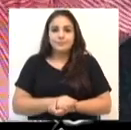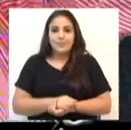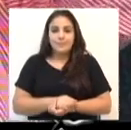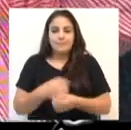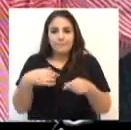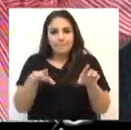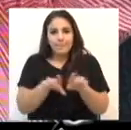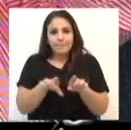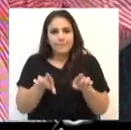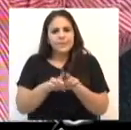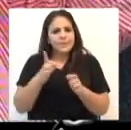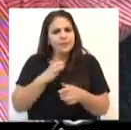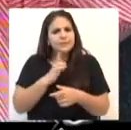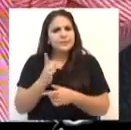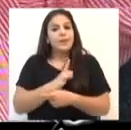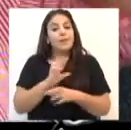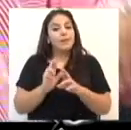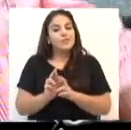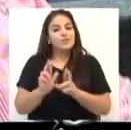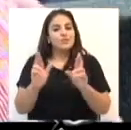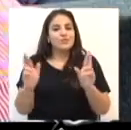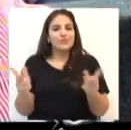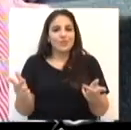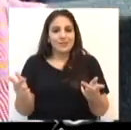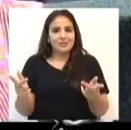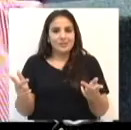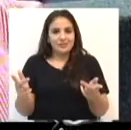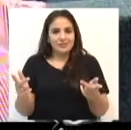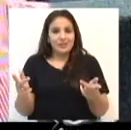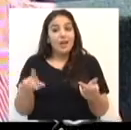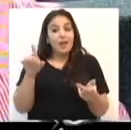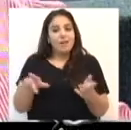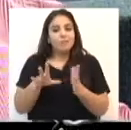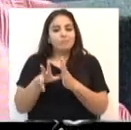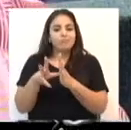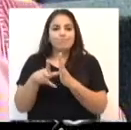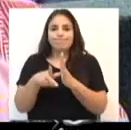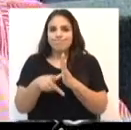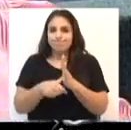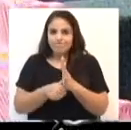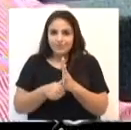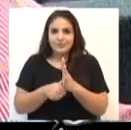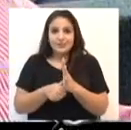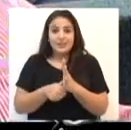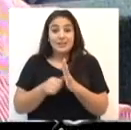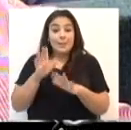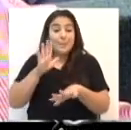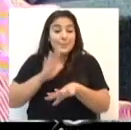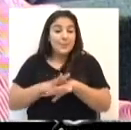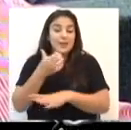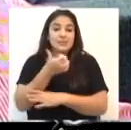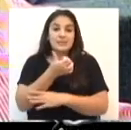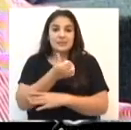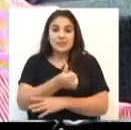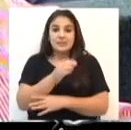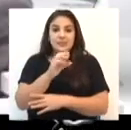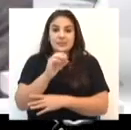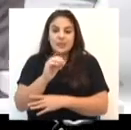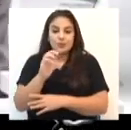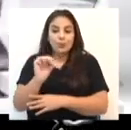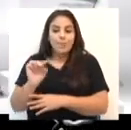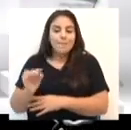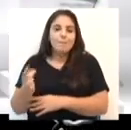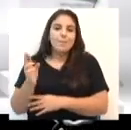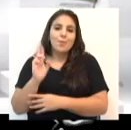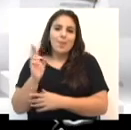há uma diferença, há um rombo de mais de R$600